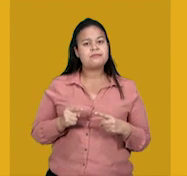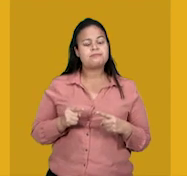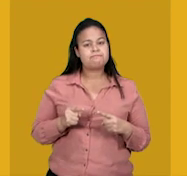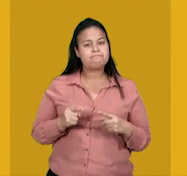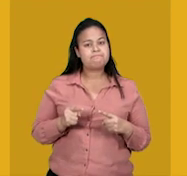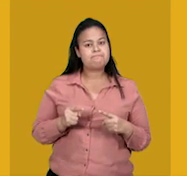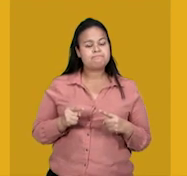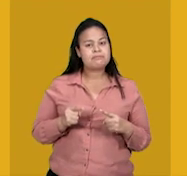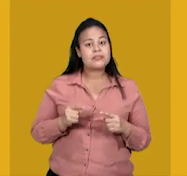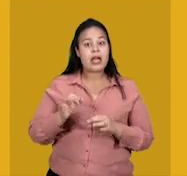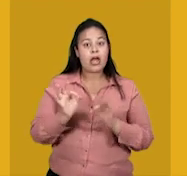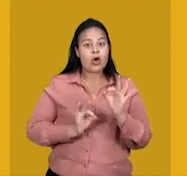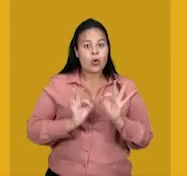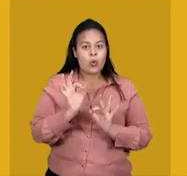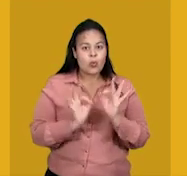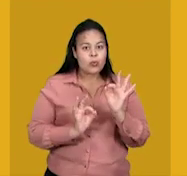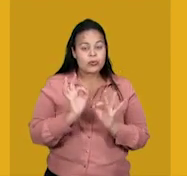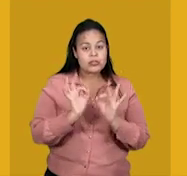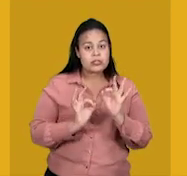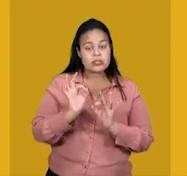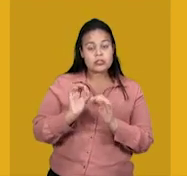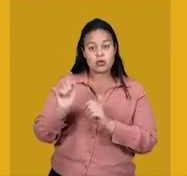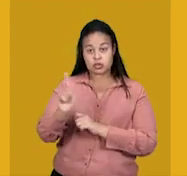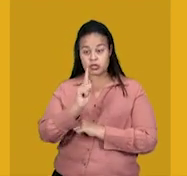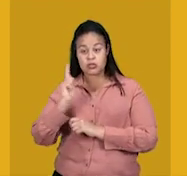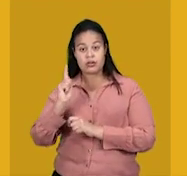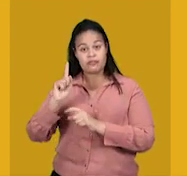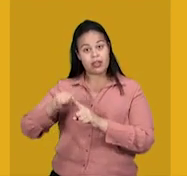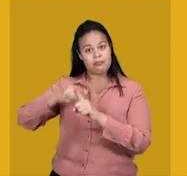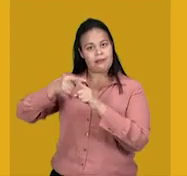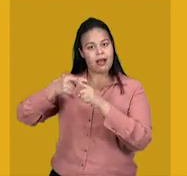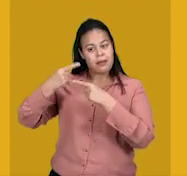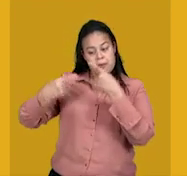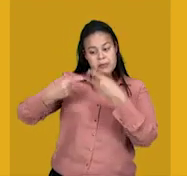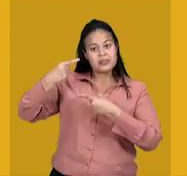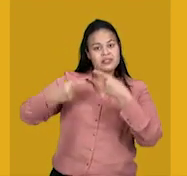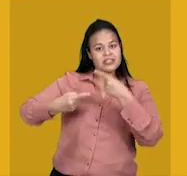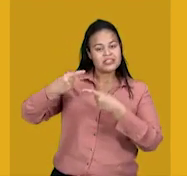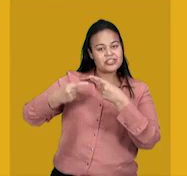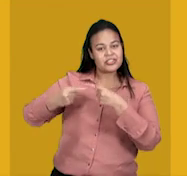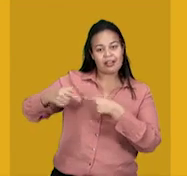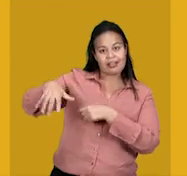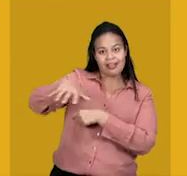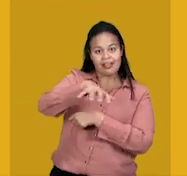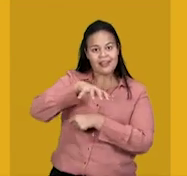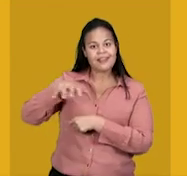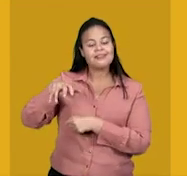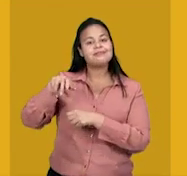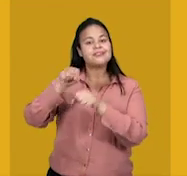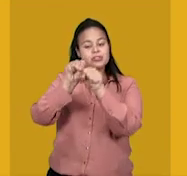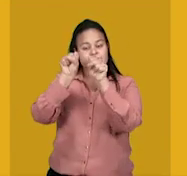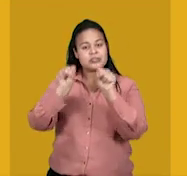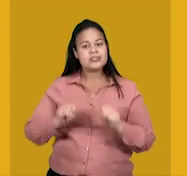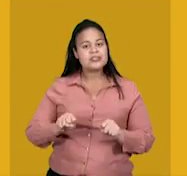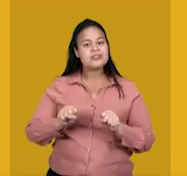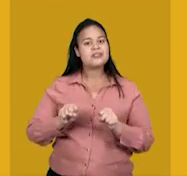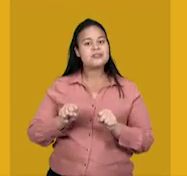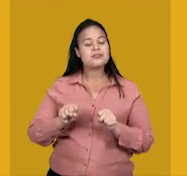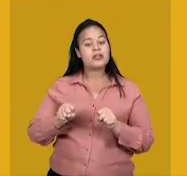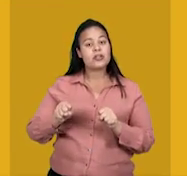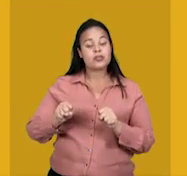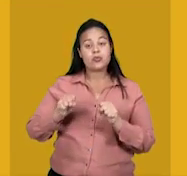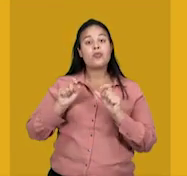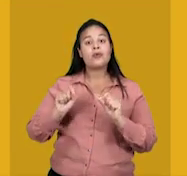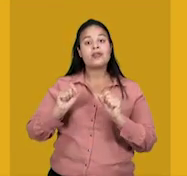concernentes à organização geopolítica e epistemológica do sistema mundo